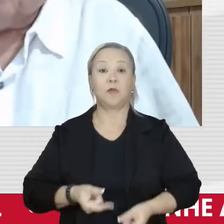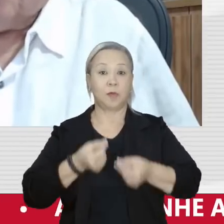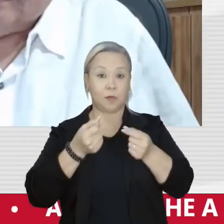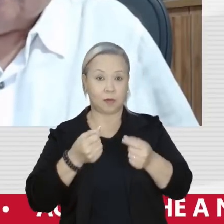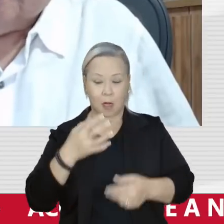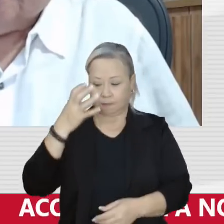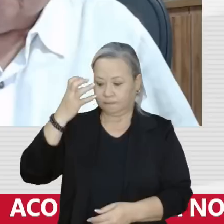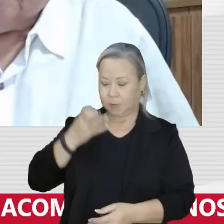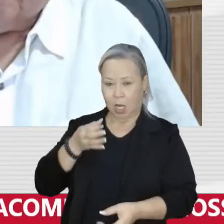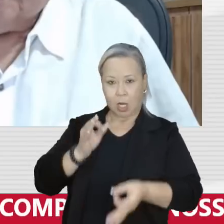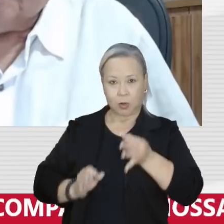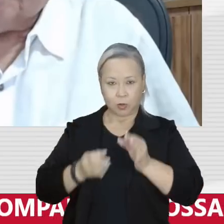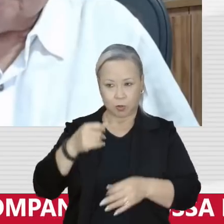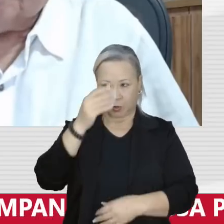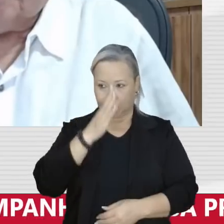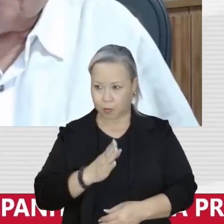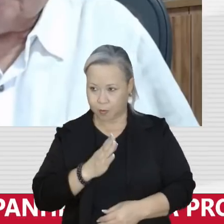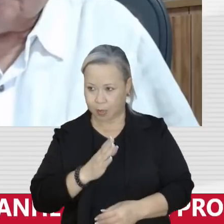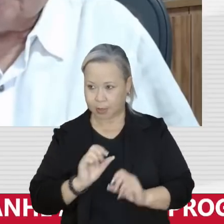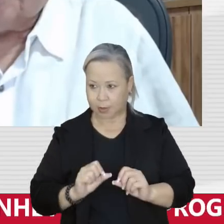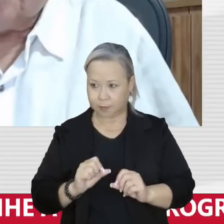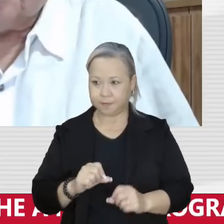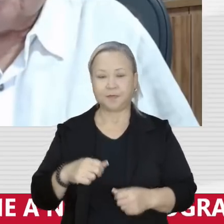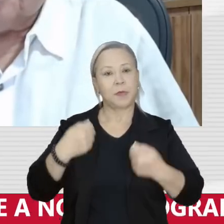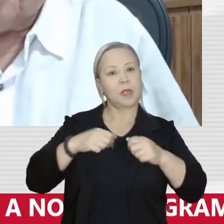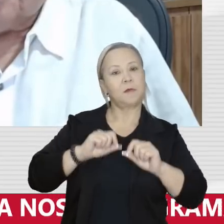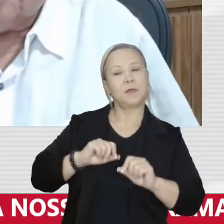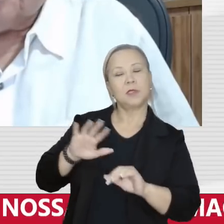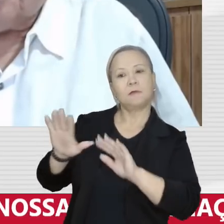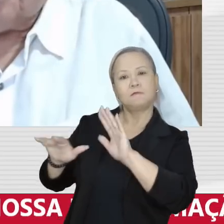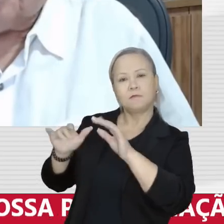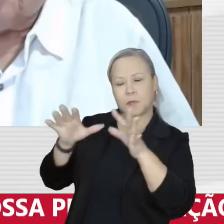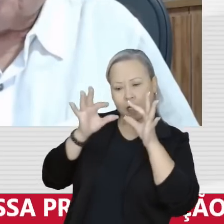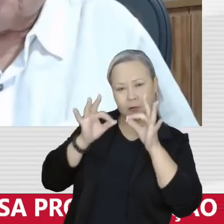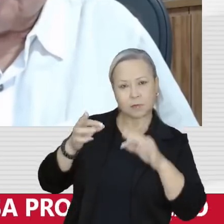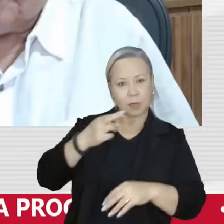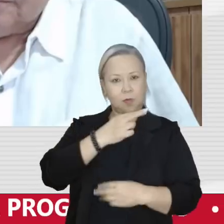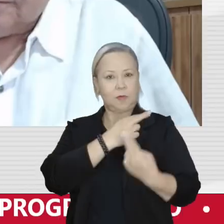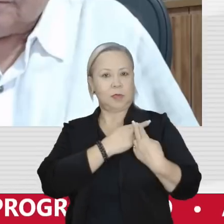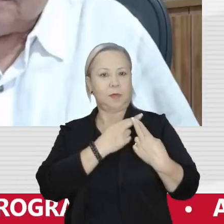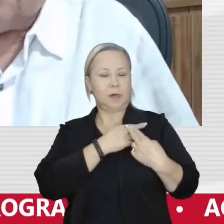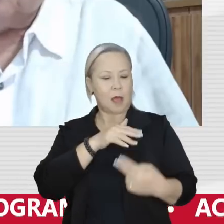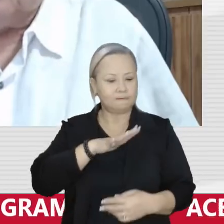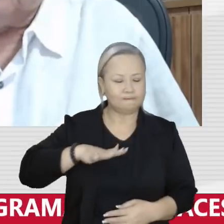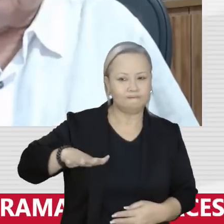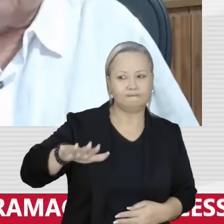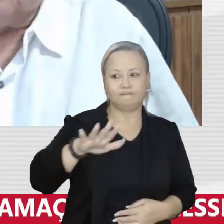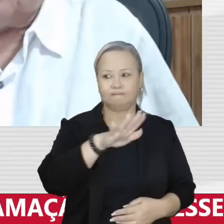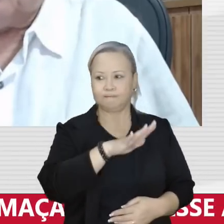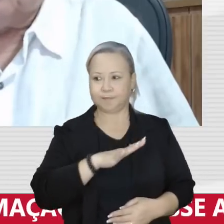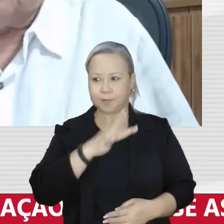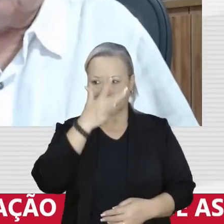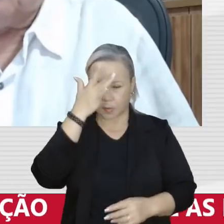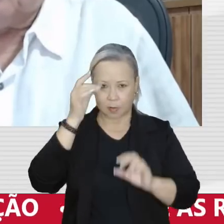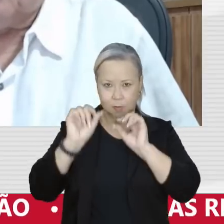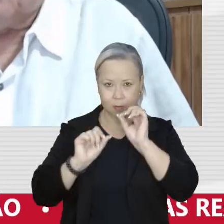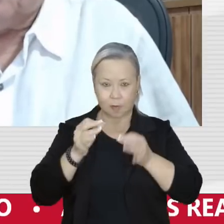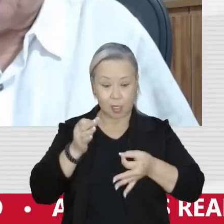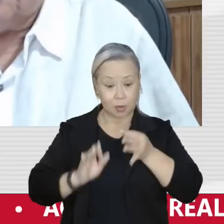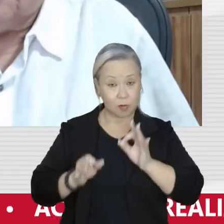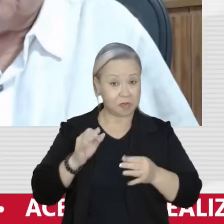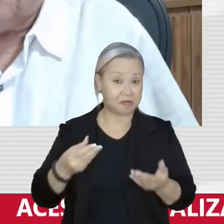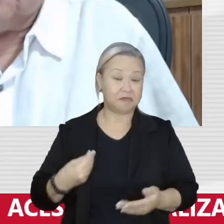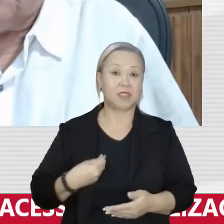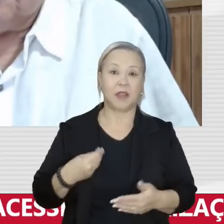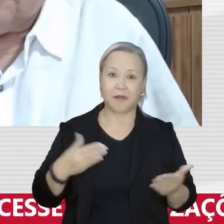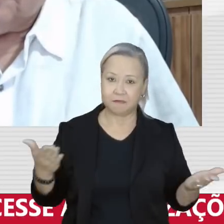no Brasil. E para isso, vai ter que chamar a responsabilidade de quem tem responsabilidade com essa injustiça que a gente vive